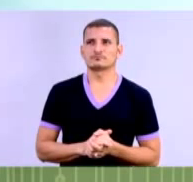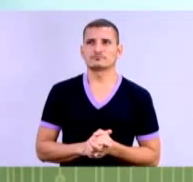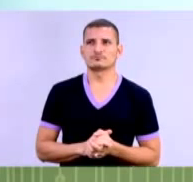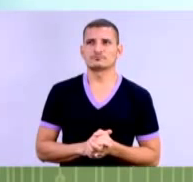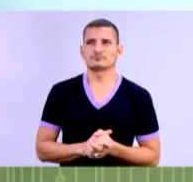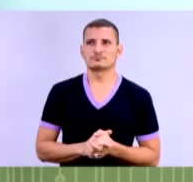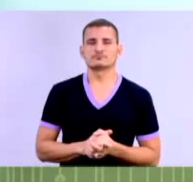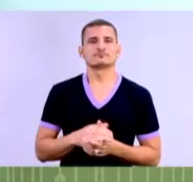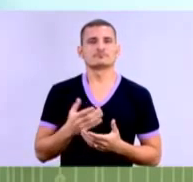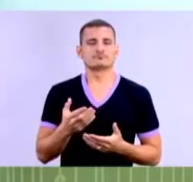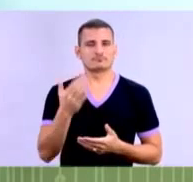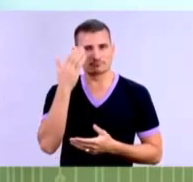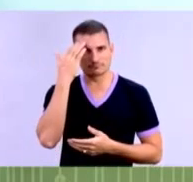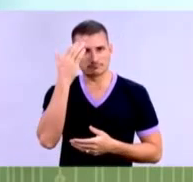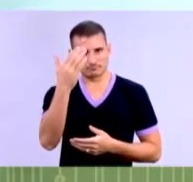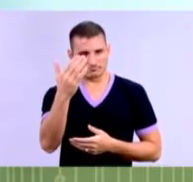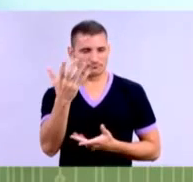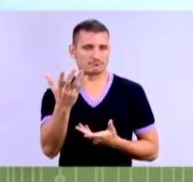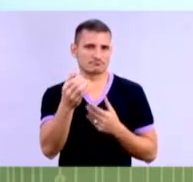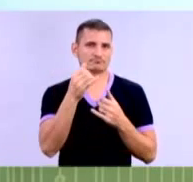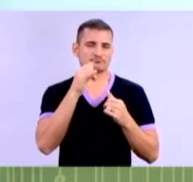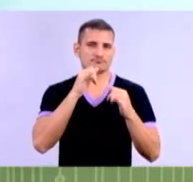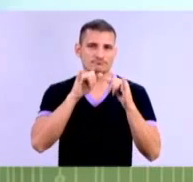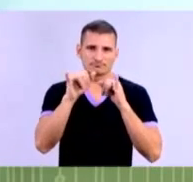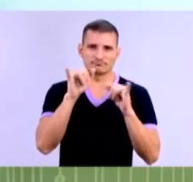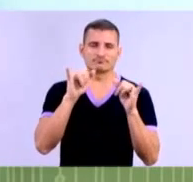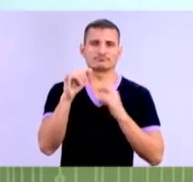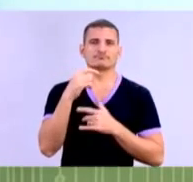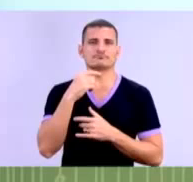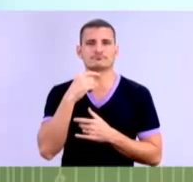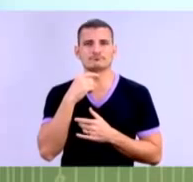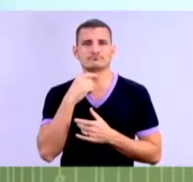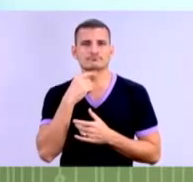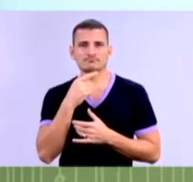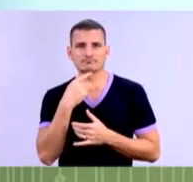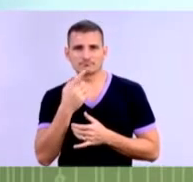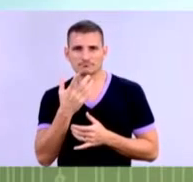de informação para nós, né? Dessas dúvidas, das